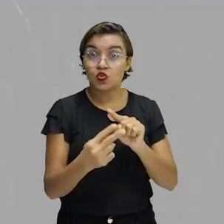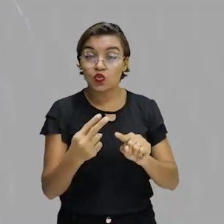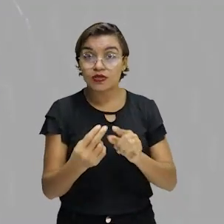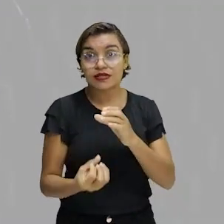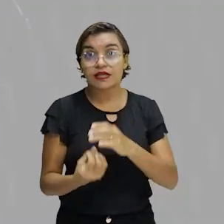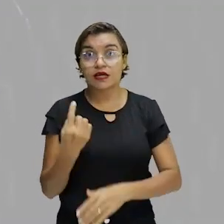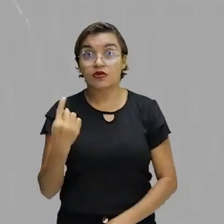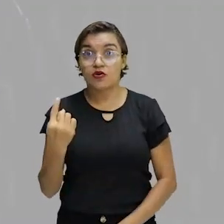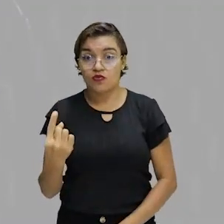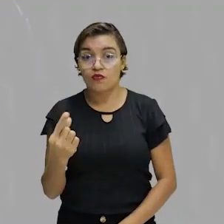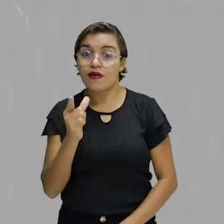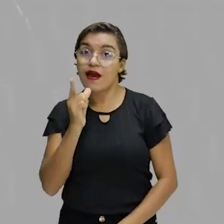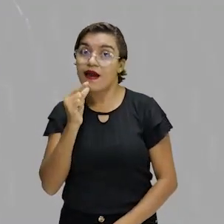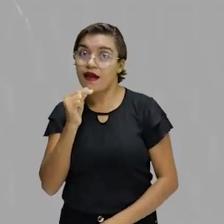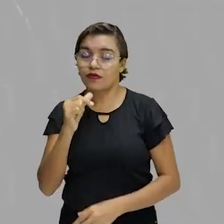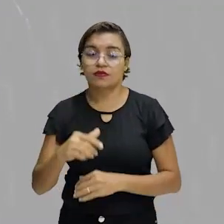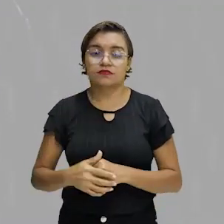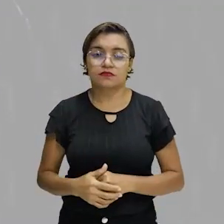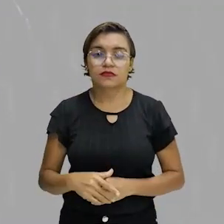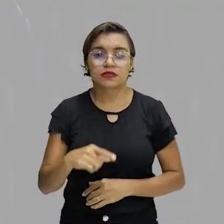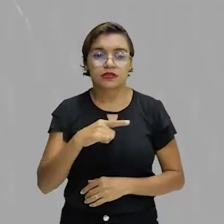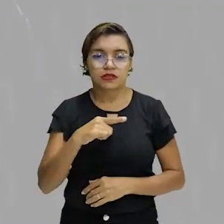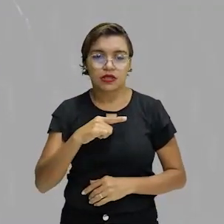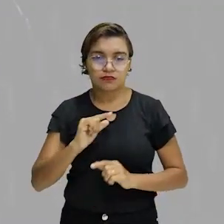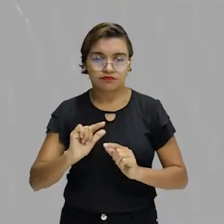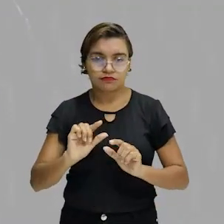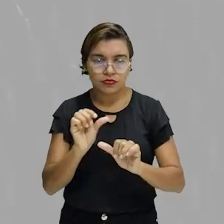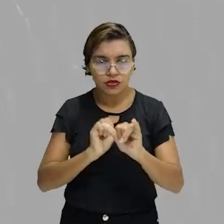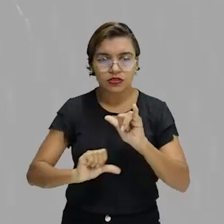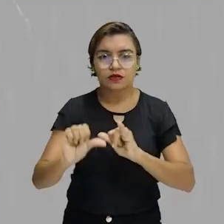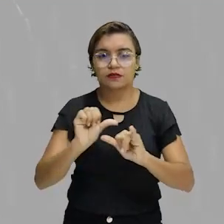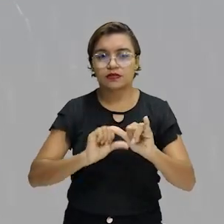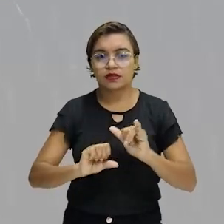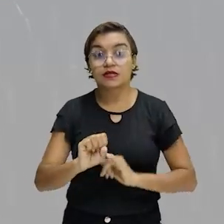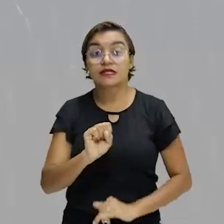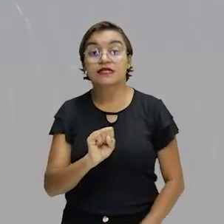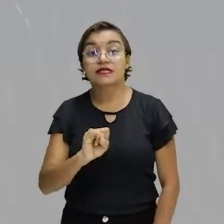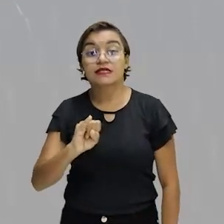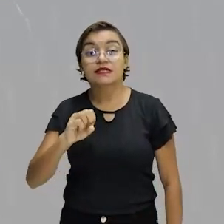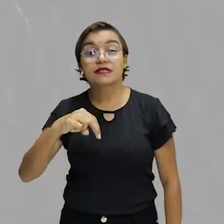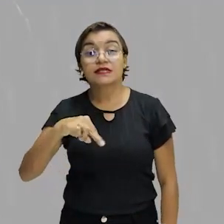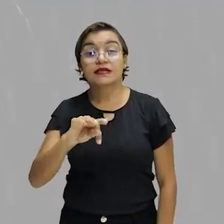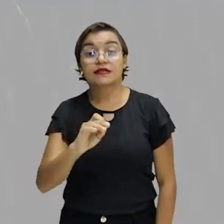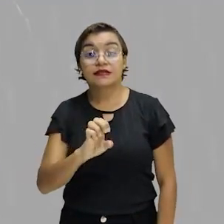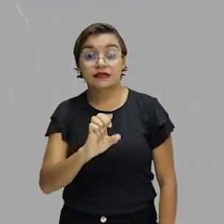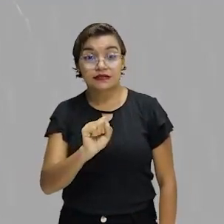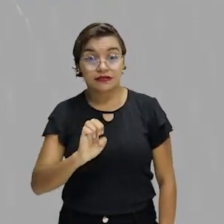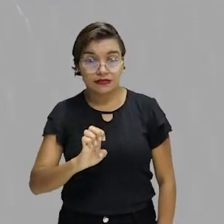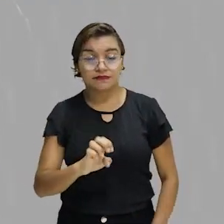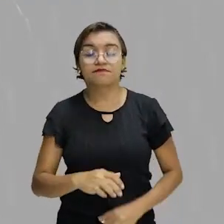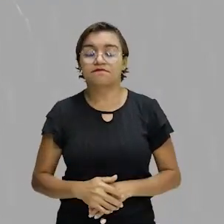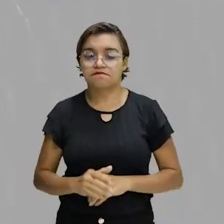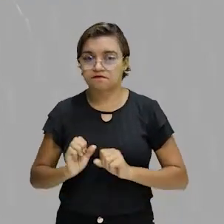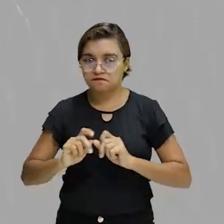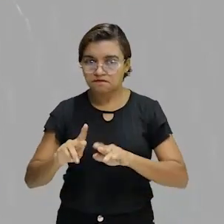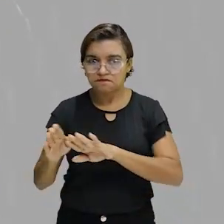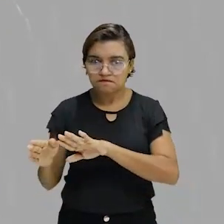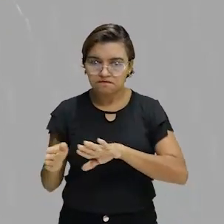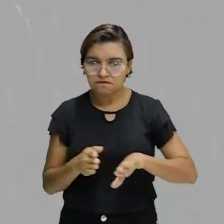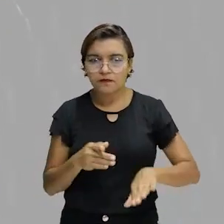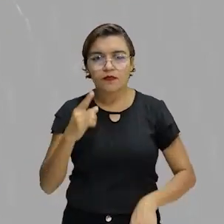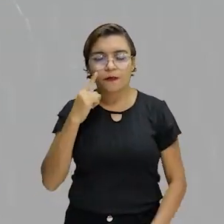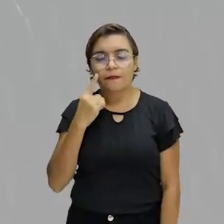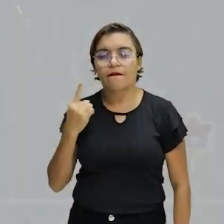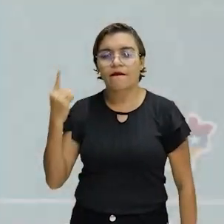a água então Aqui nós temos a reação de síntese show de bola Vamos lá